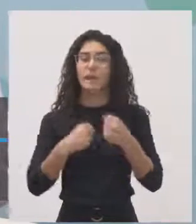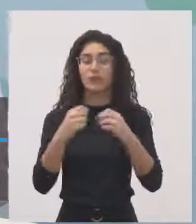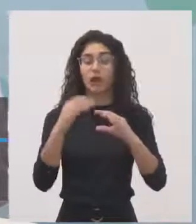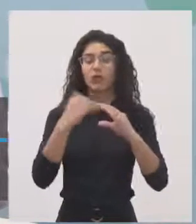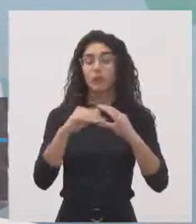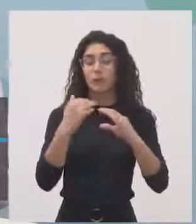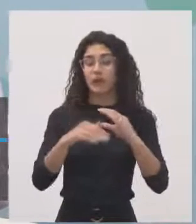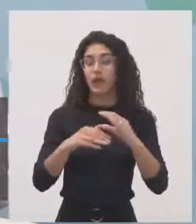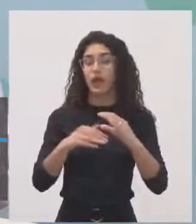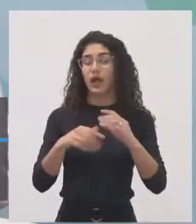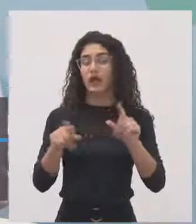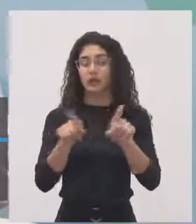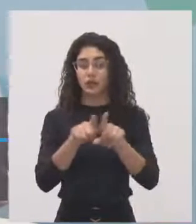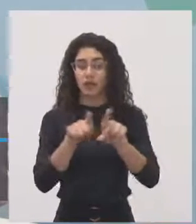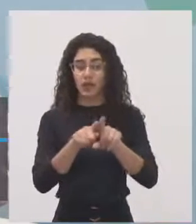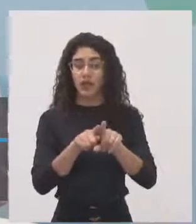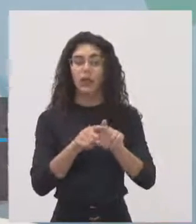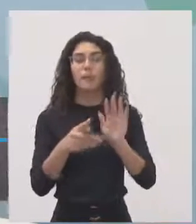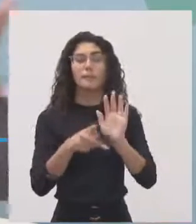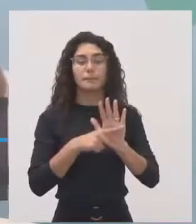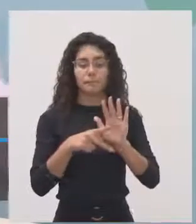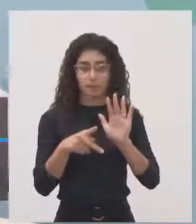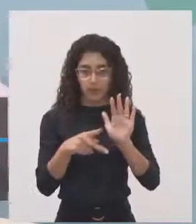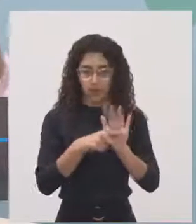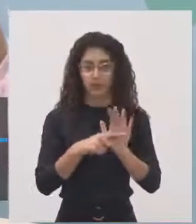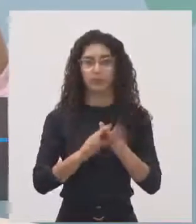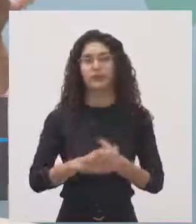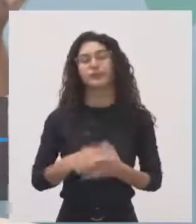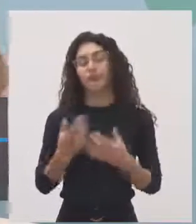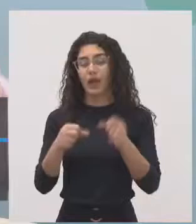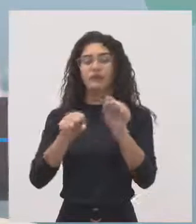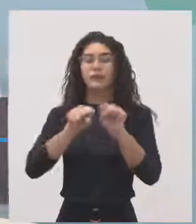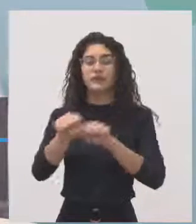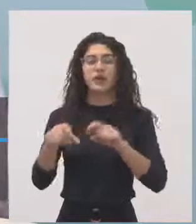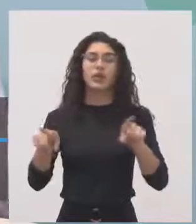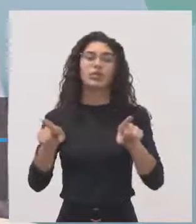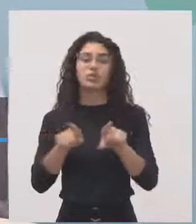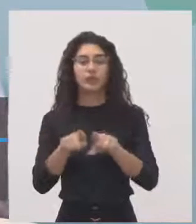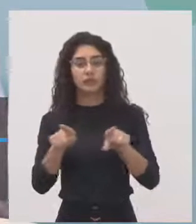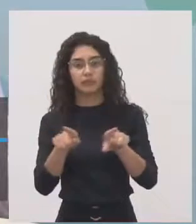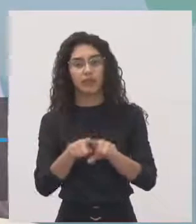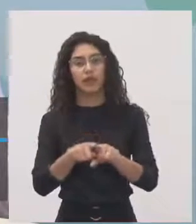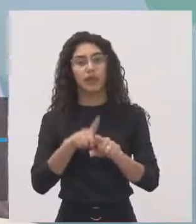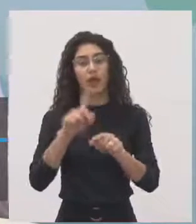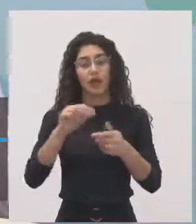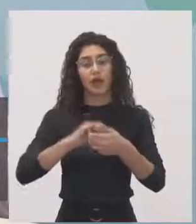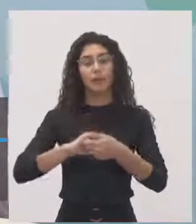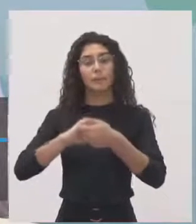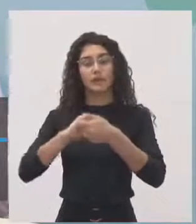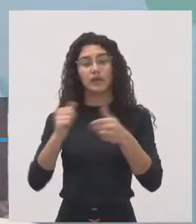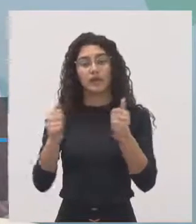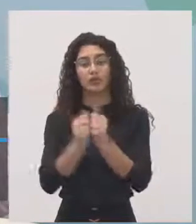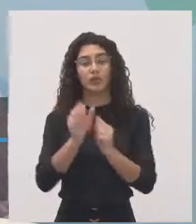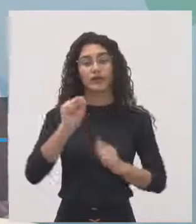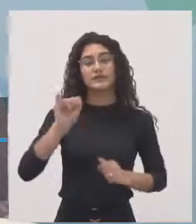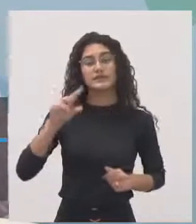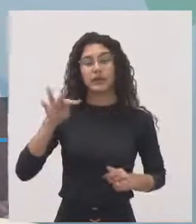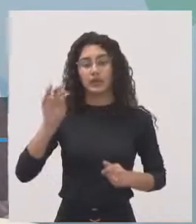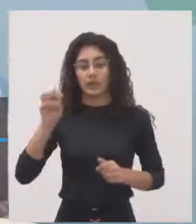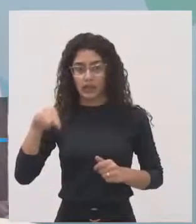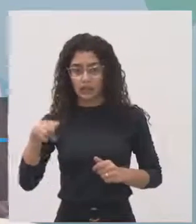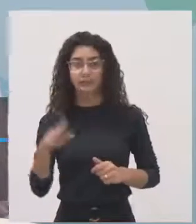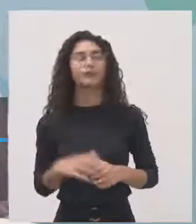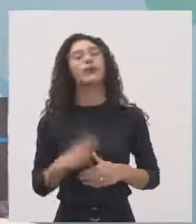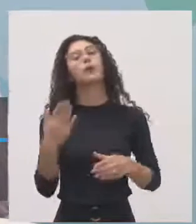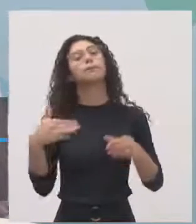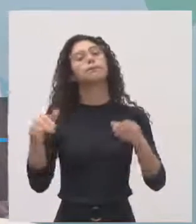no portal de atendimento, né? O pessoal da Citem, aliás, essa formação também é da parceria lá junto com a Citem. Então, entrem lá no